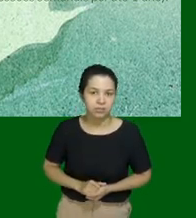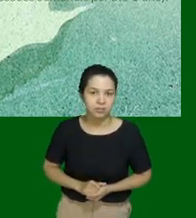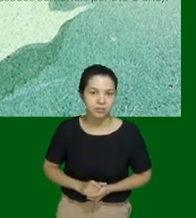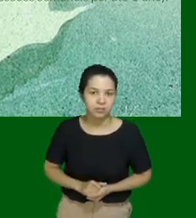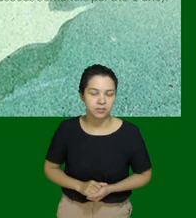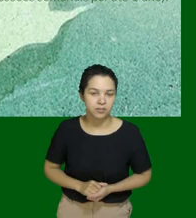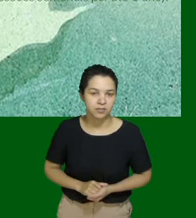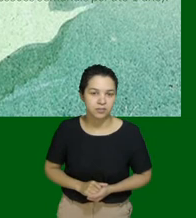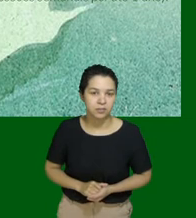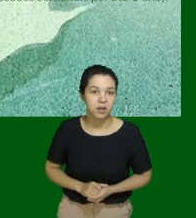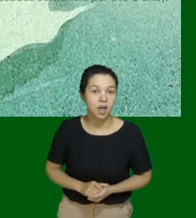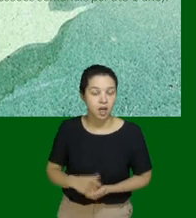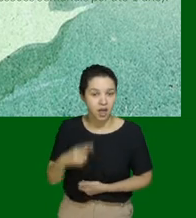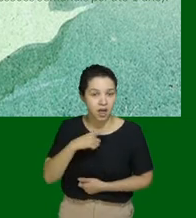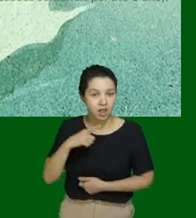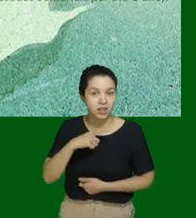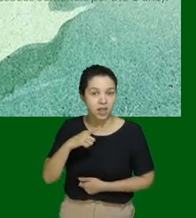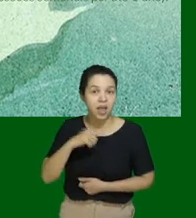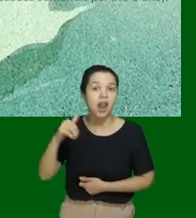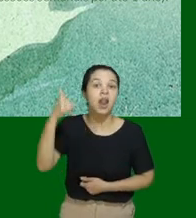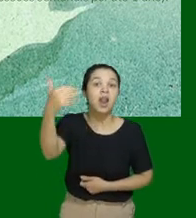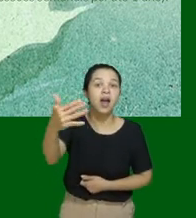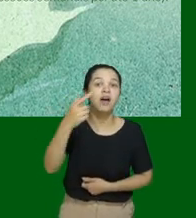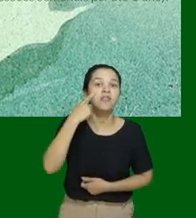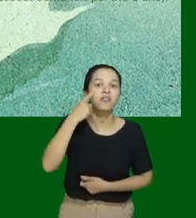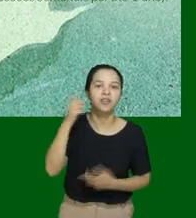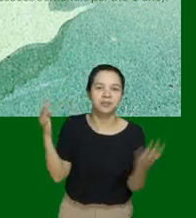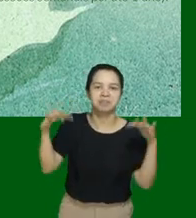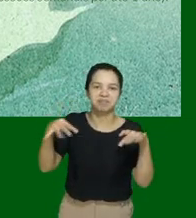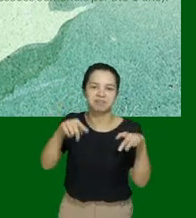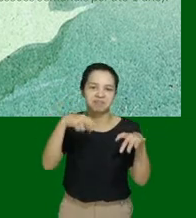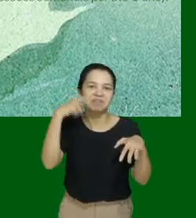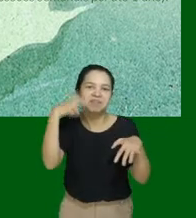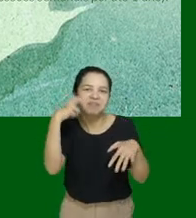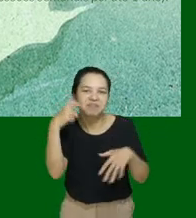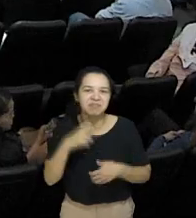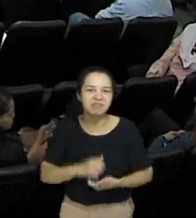Pode, pode falar. Ela está lá no fundo, gente. Olha, todo mundo para ela vai ficar com vergonha.